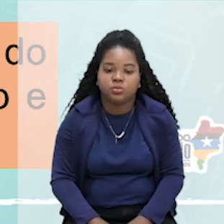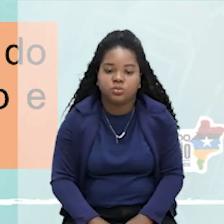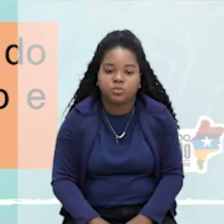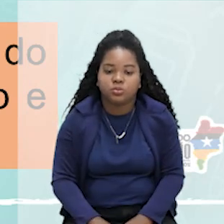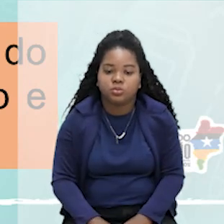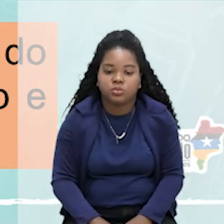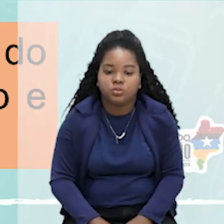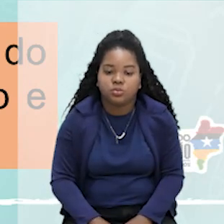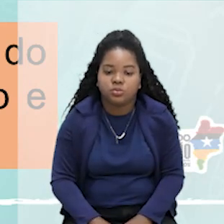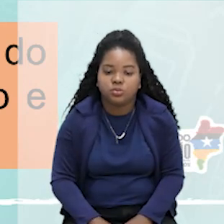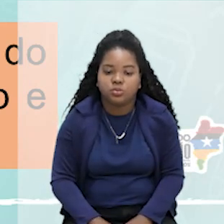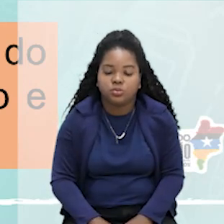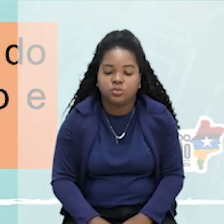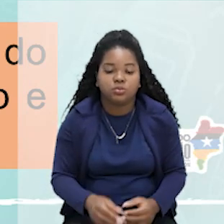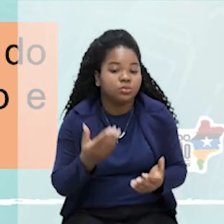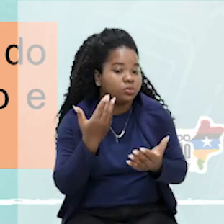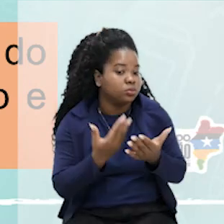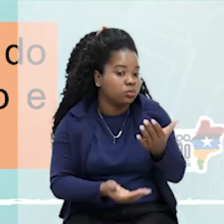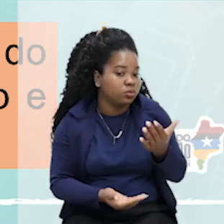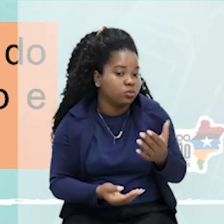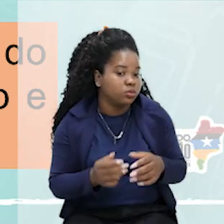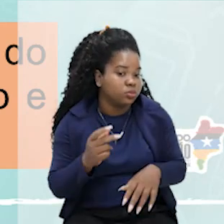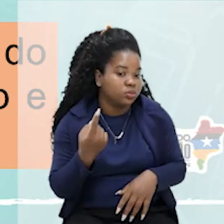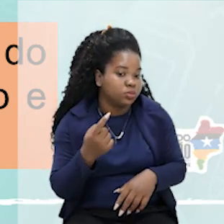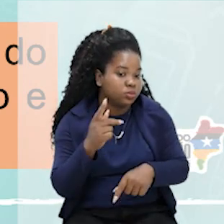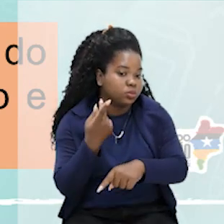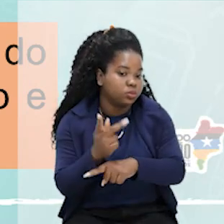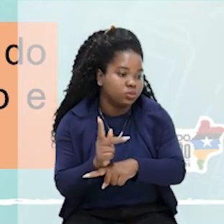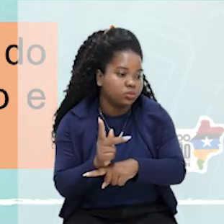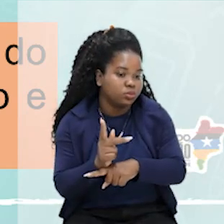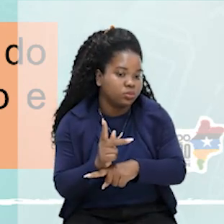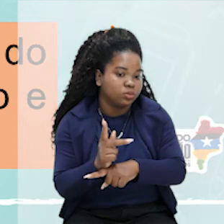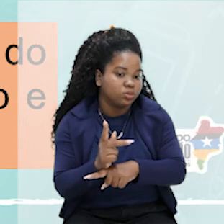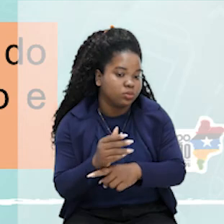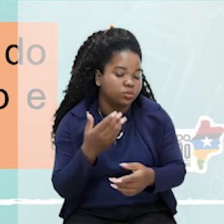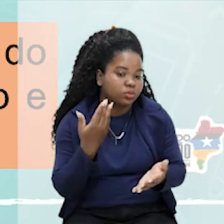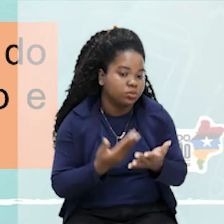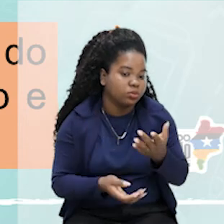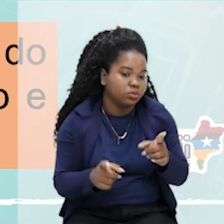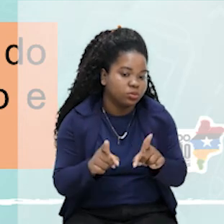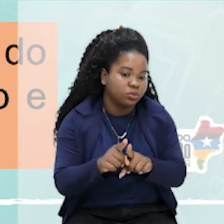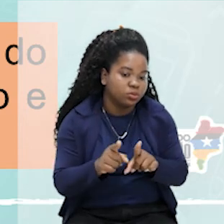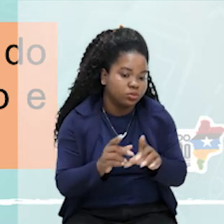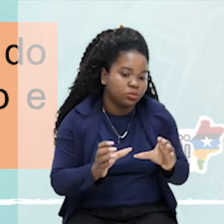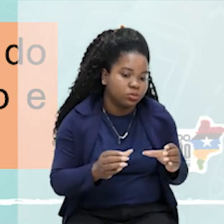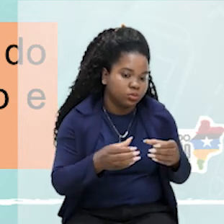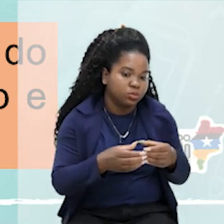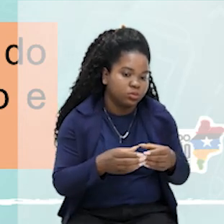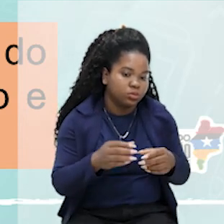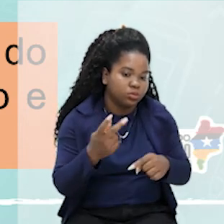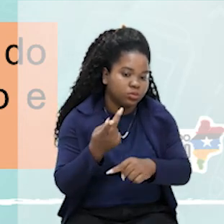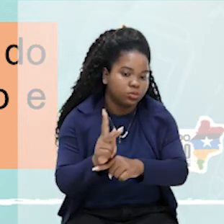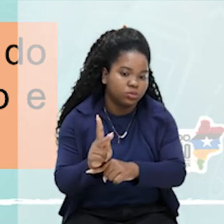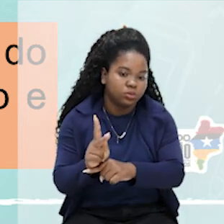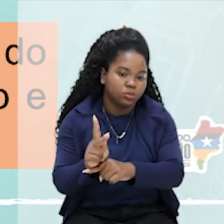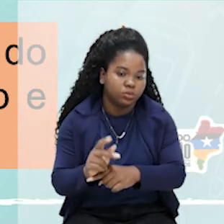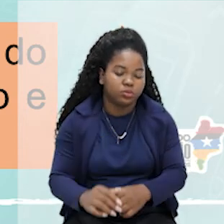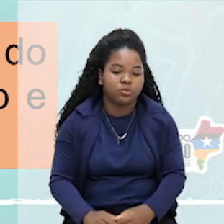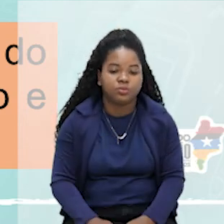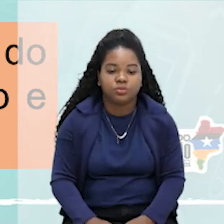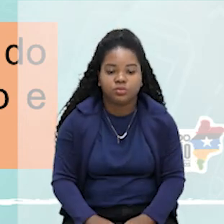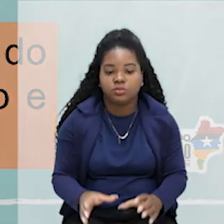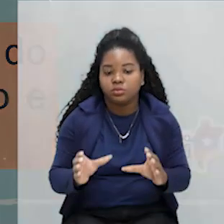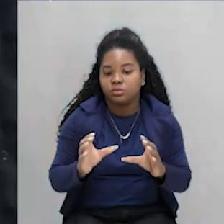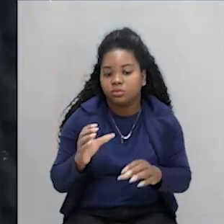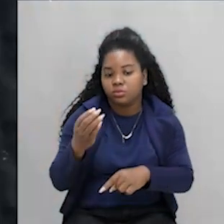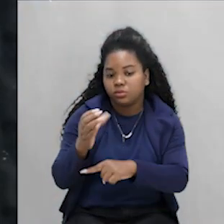eu vou ter a perda de um hidrogênio né e a perda do grupo hidroxila então aquele